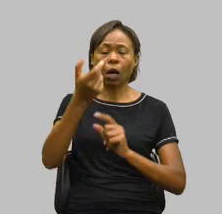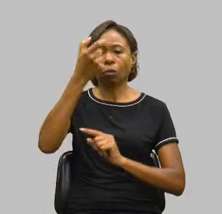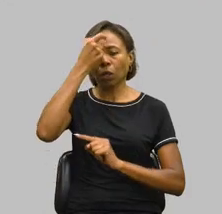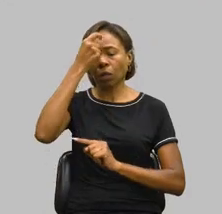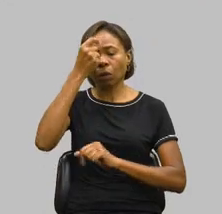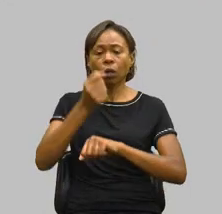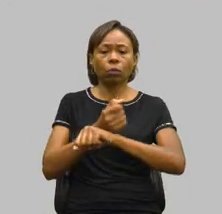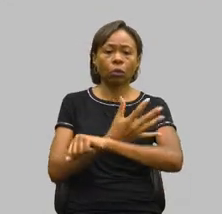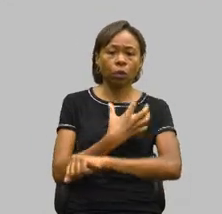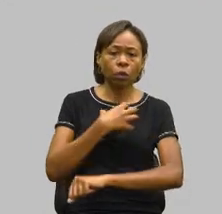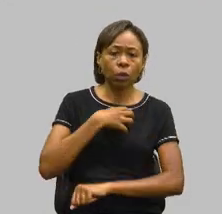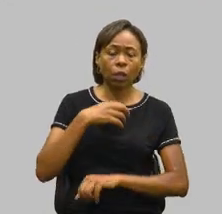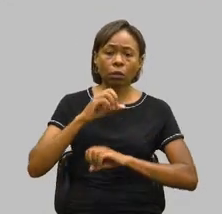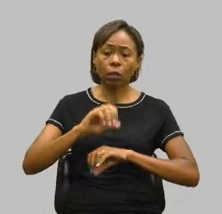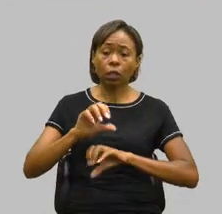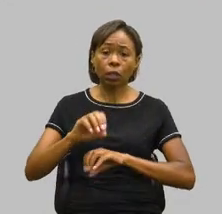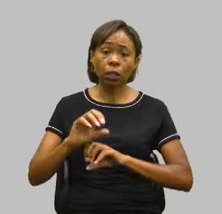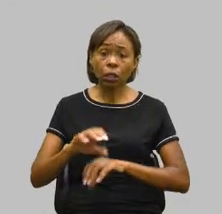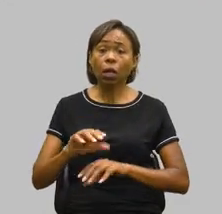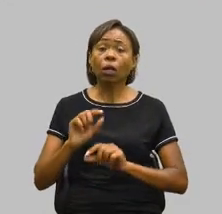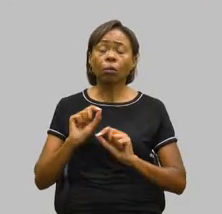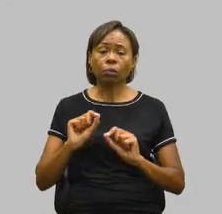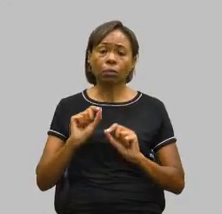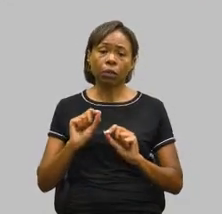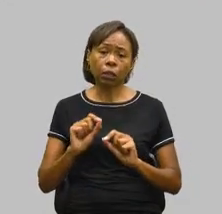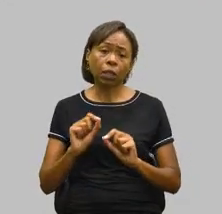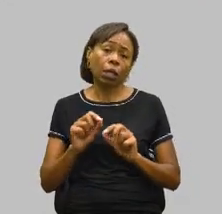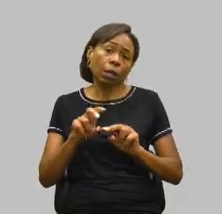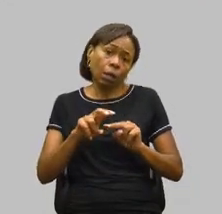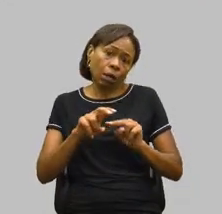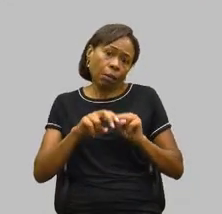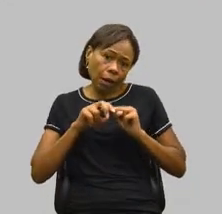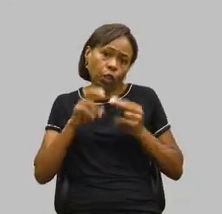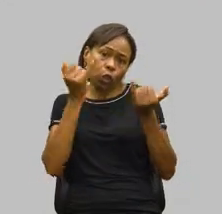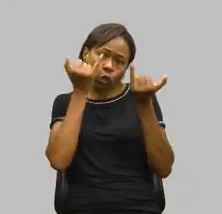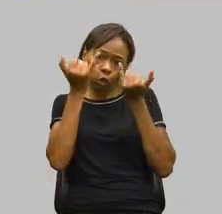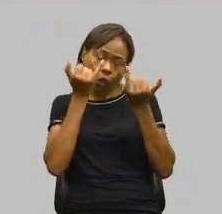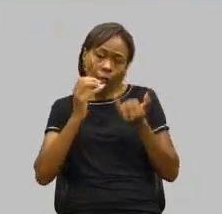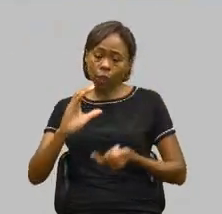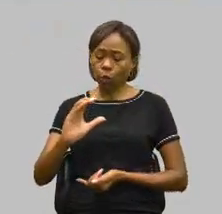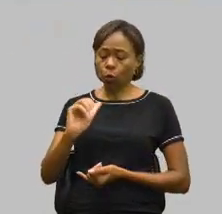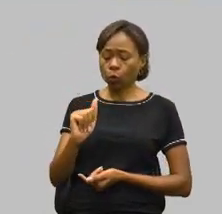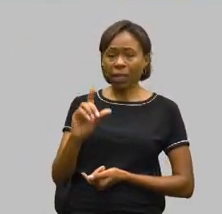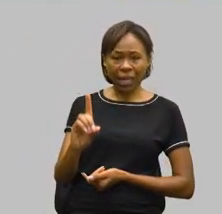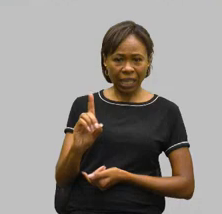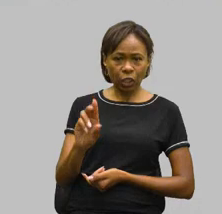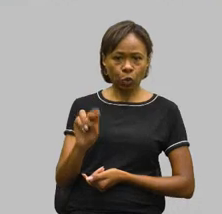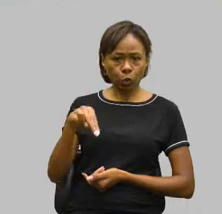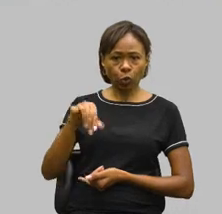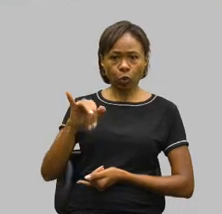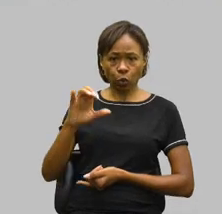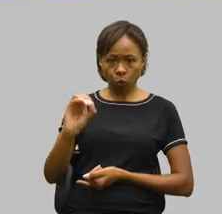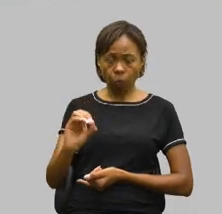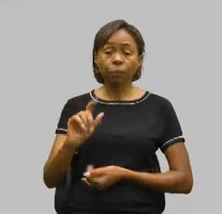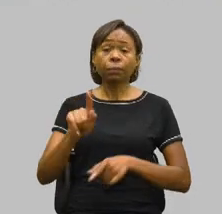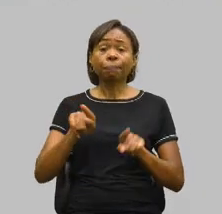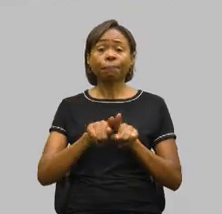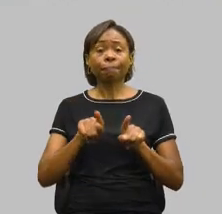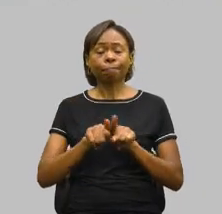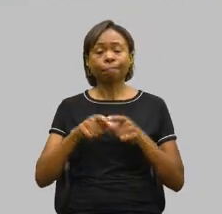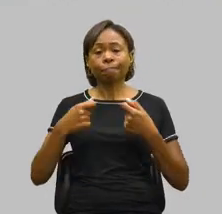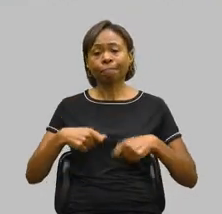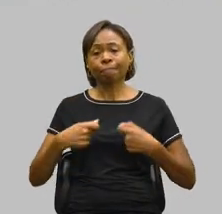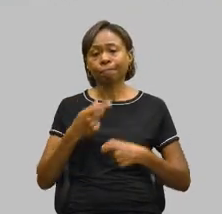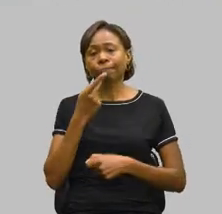educação tendo em vida e tendo em vista os dados extraídos do CAD único e também eh precisamos de falar de